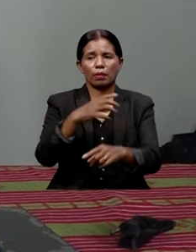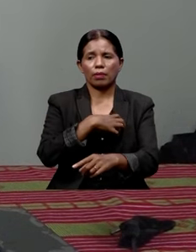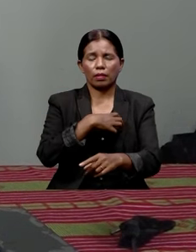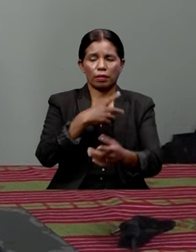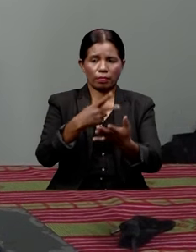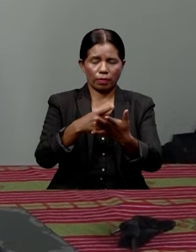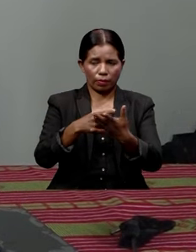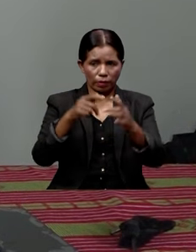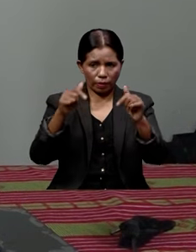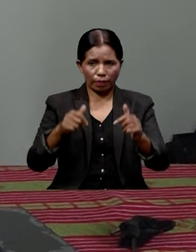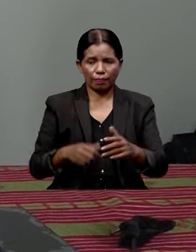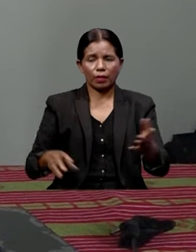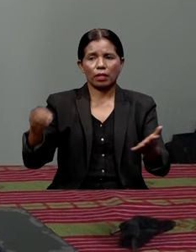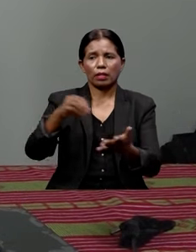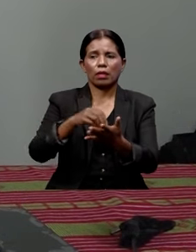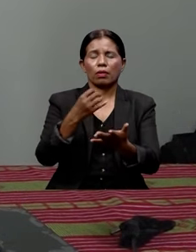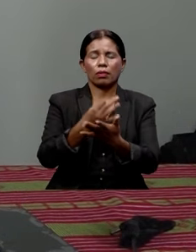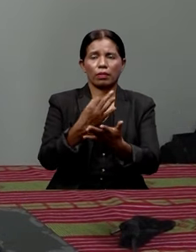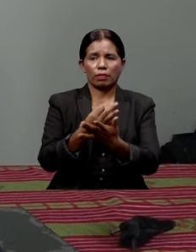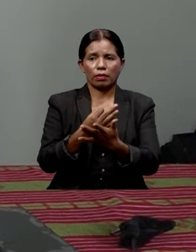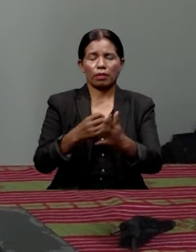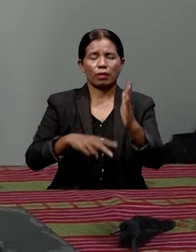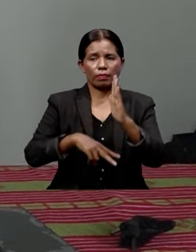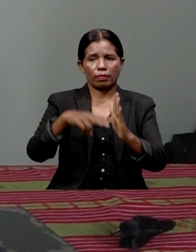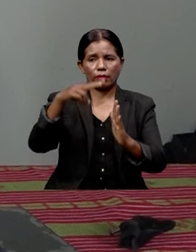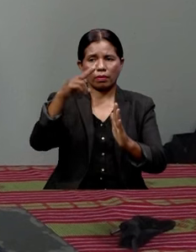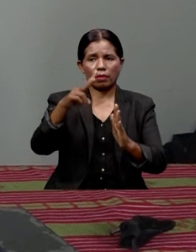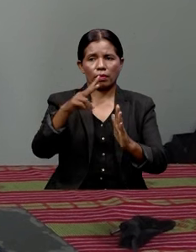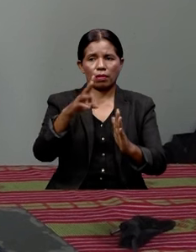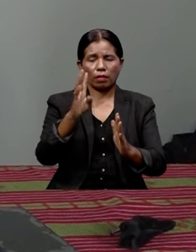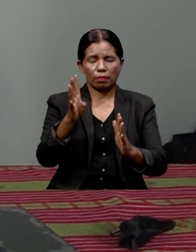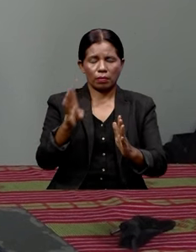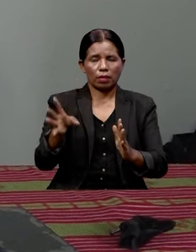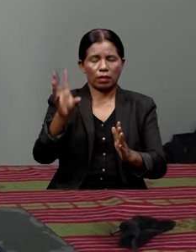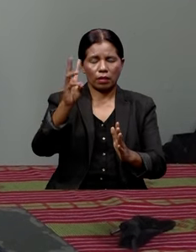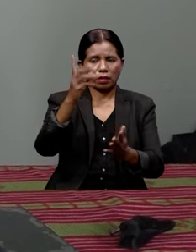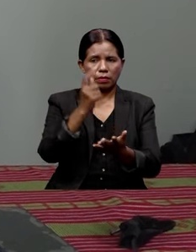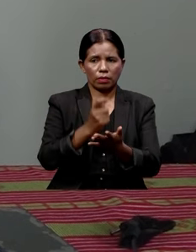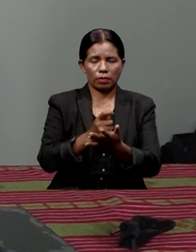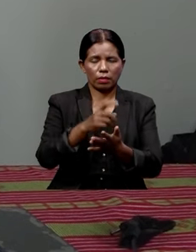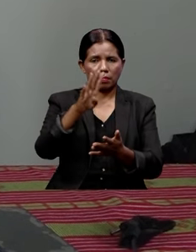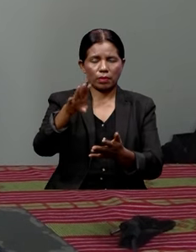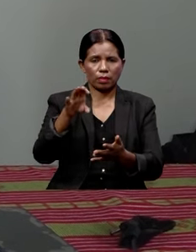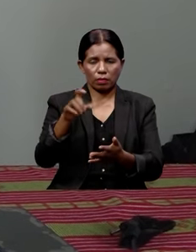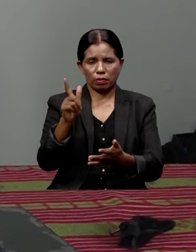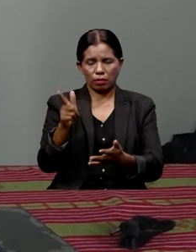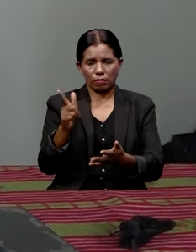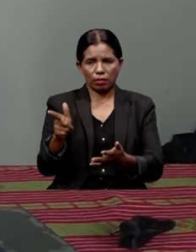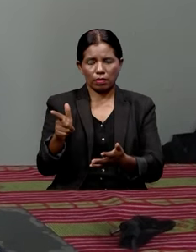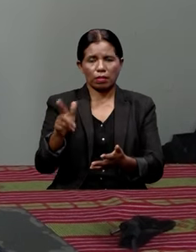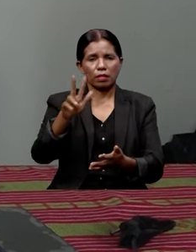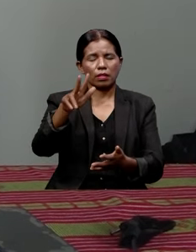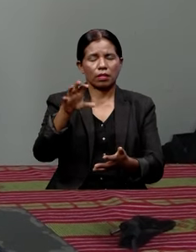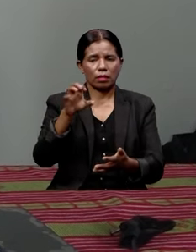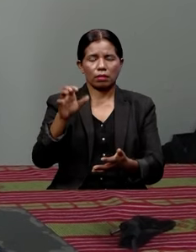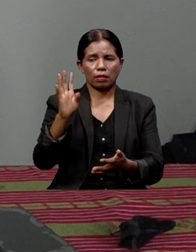né, aloca orçamento com valor, ambapule namzuta, ambatratus guapuluribu, tigaratus